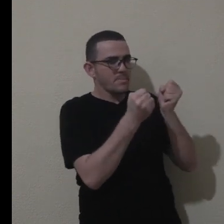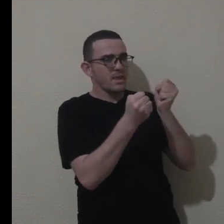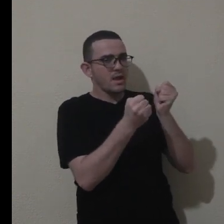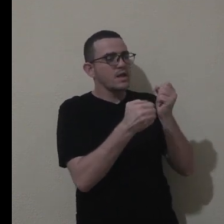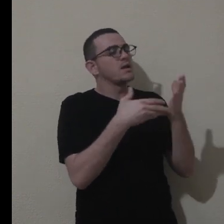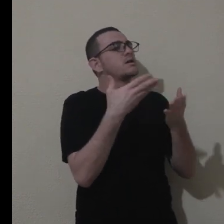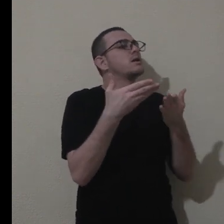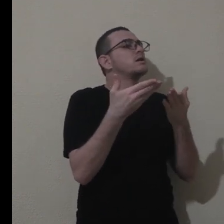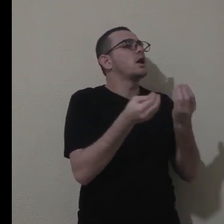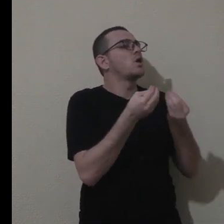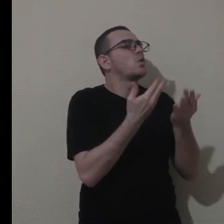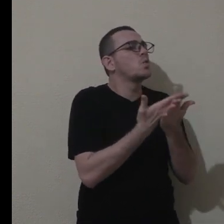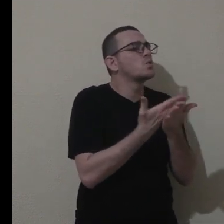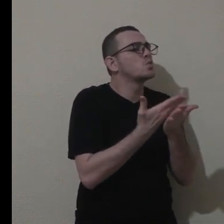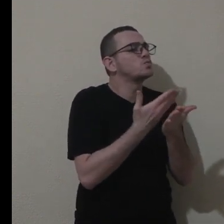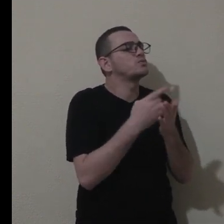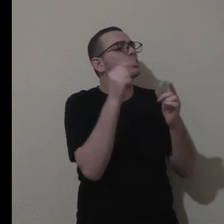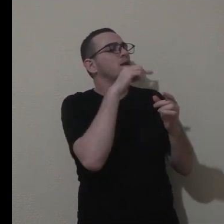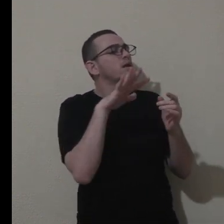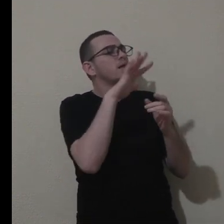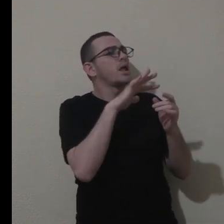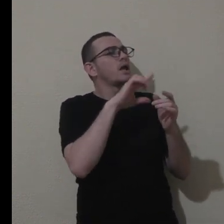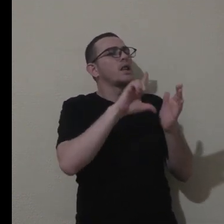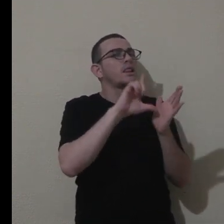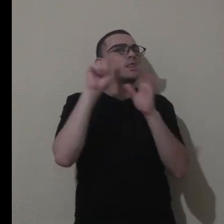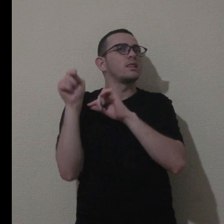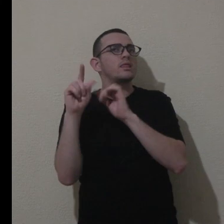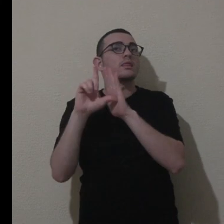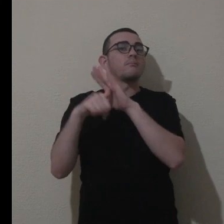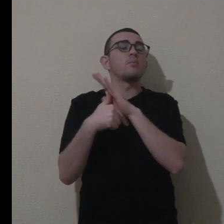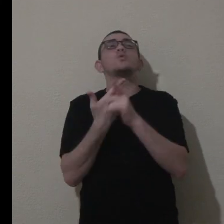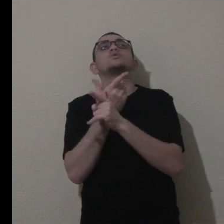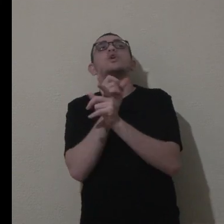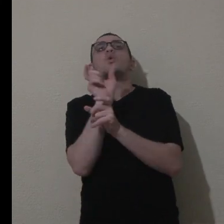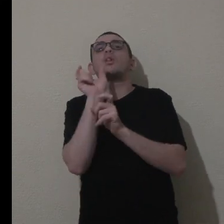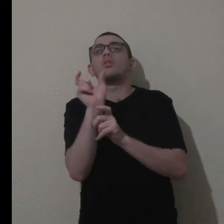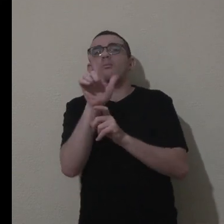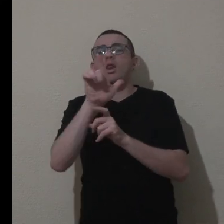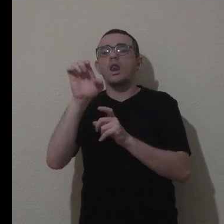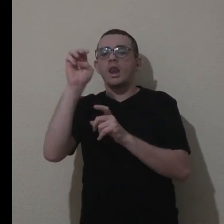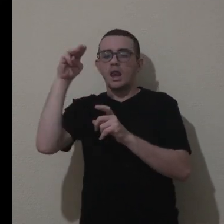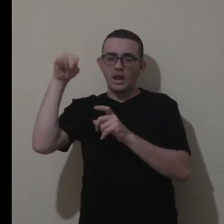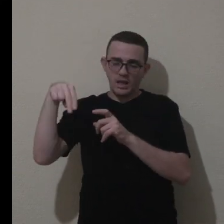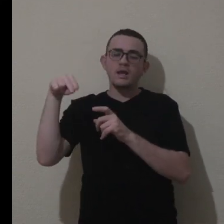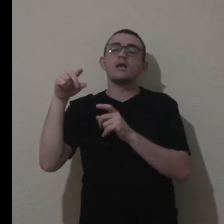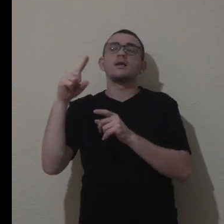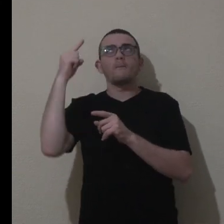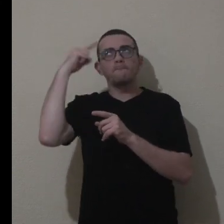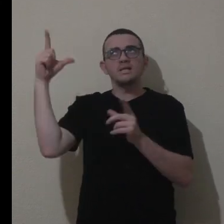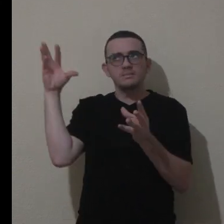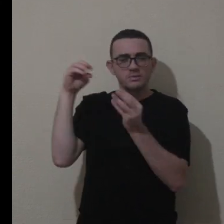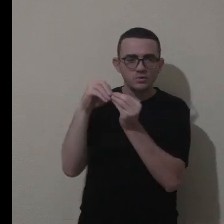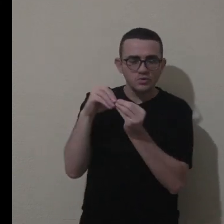sistema Toyota de produção, ele, para os ocidentais depois, acabou conhecido como Lean, o pensamento enxuto.